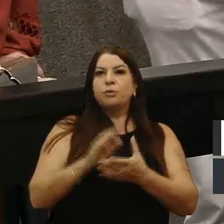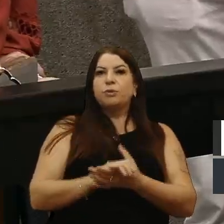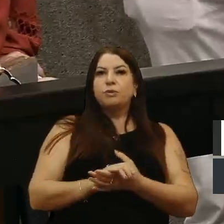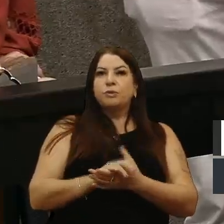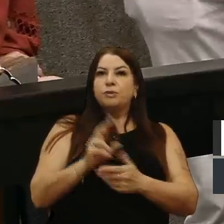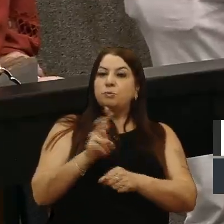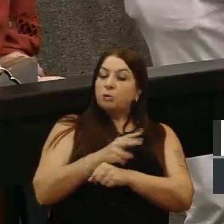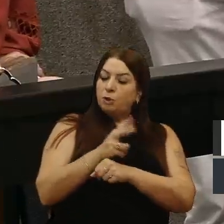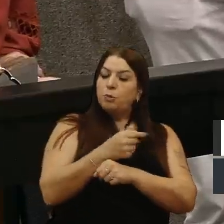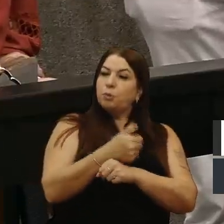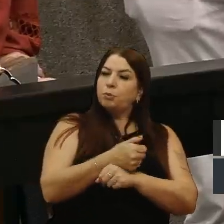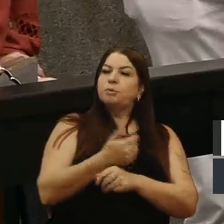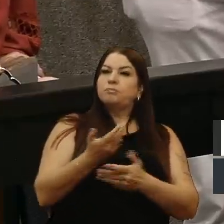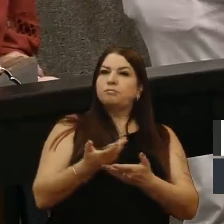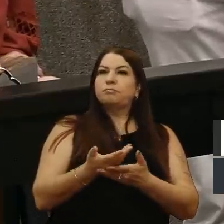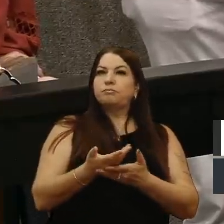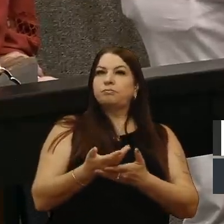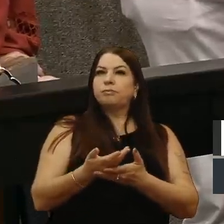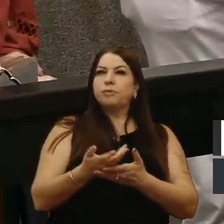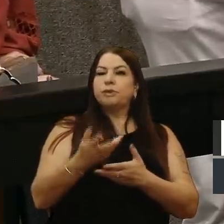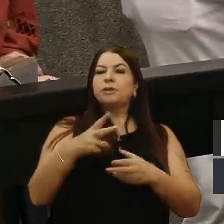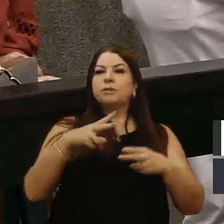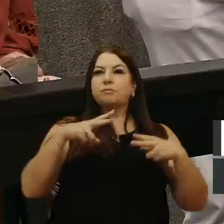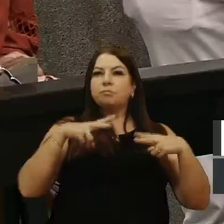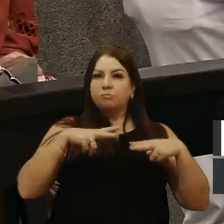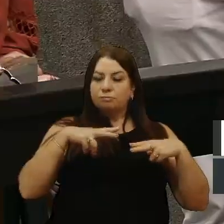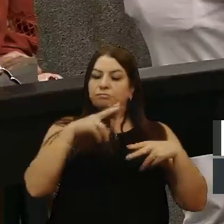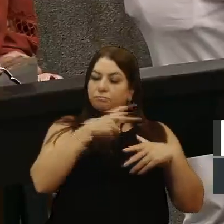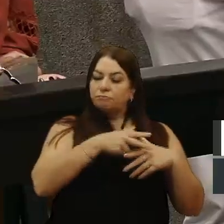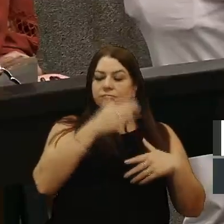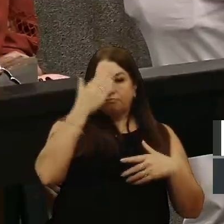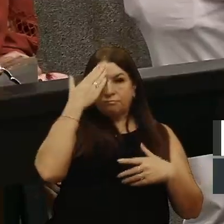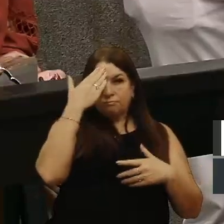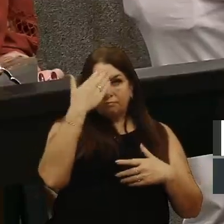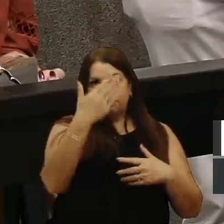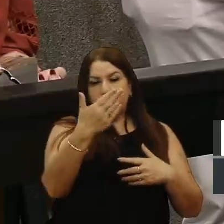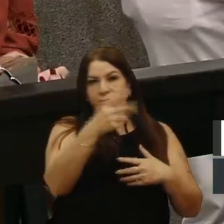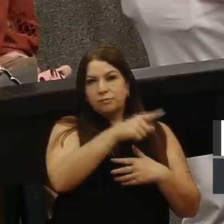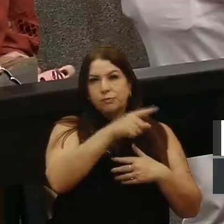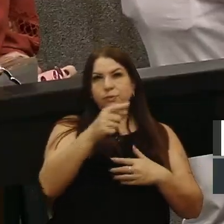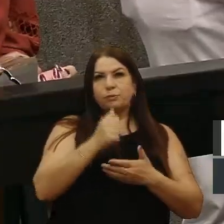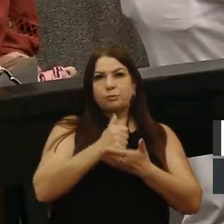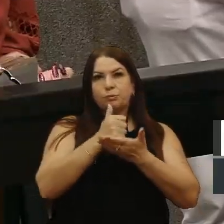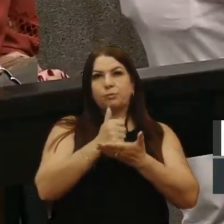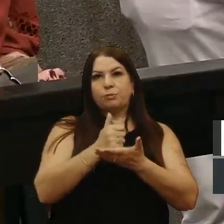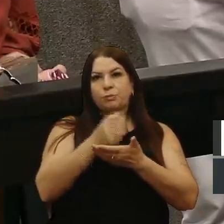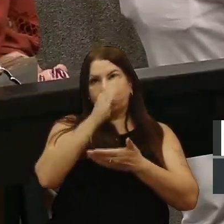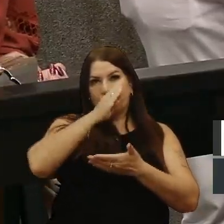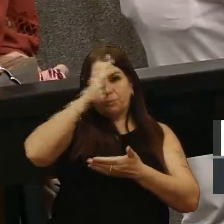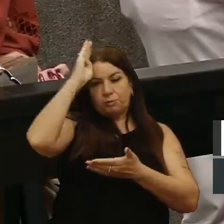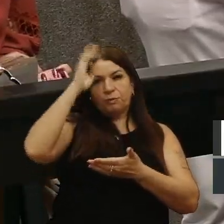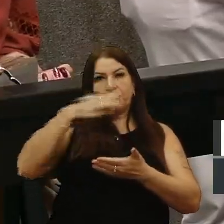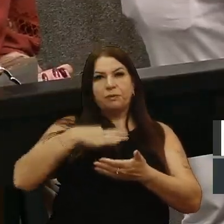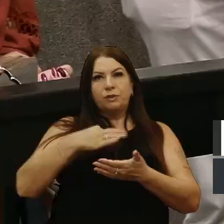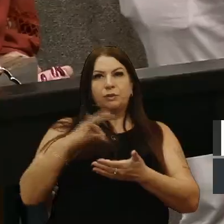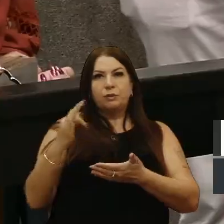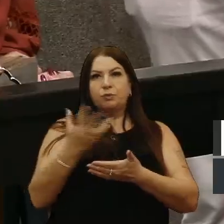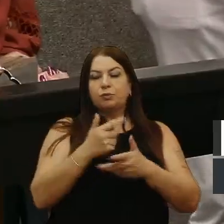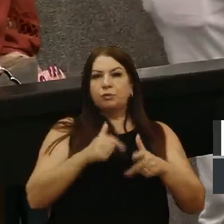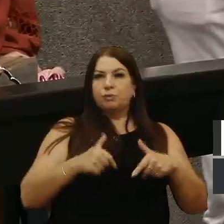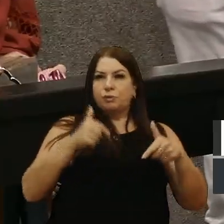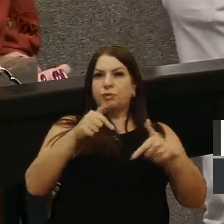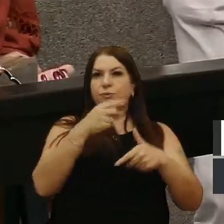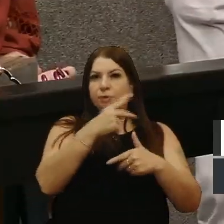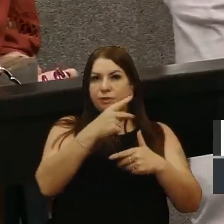e então queria pessoalmente, assim, em público, agradecer a todo o apoio dos bombeiros voluntários em todas as ações. Essa foi